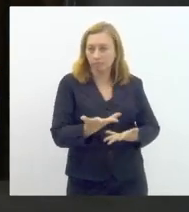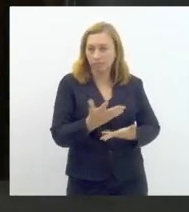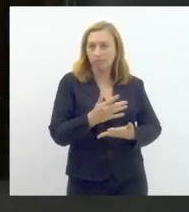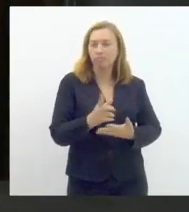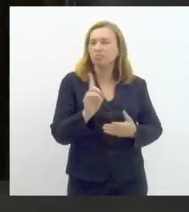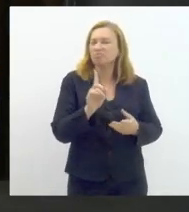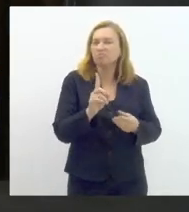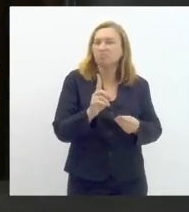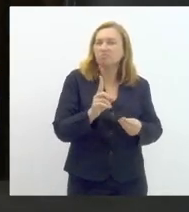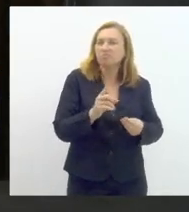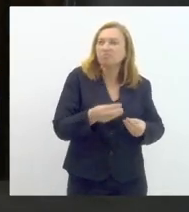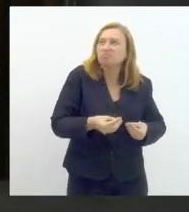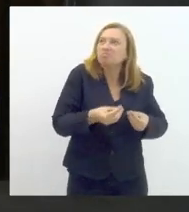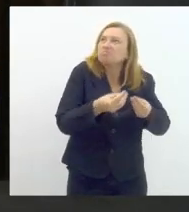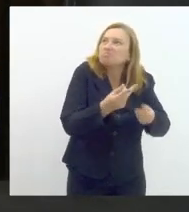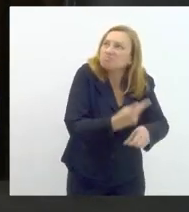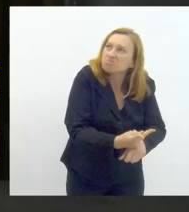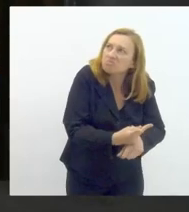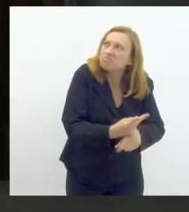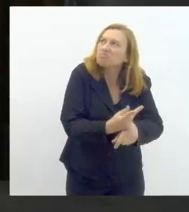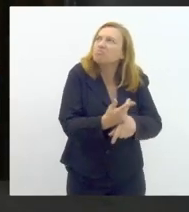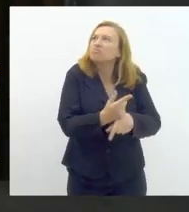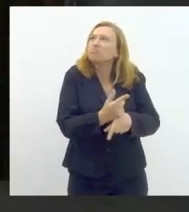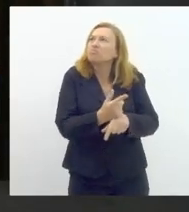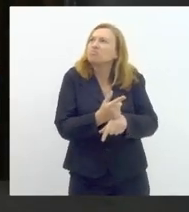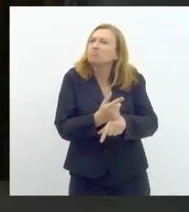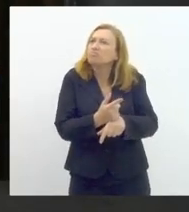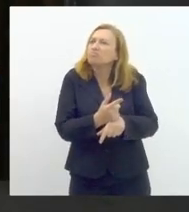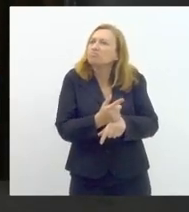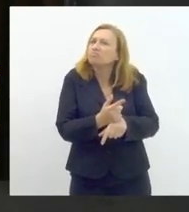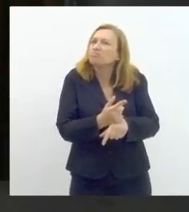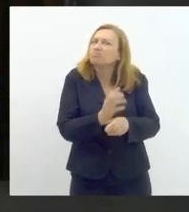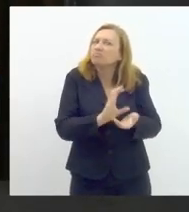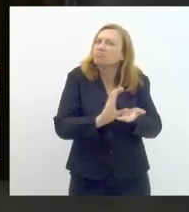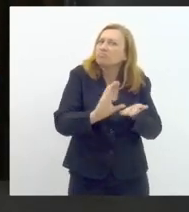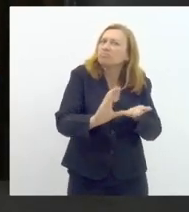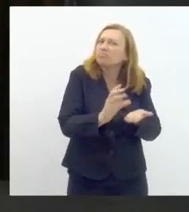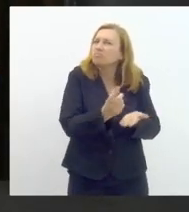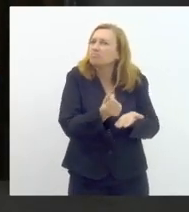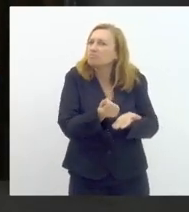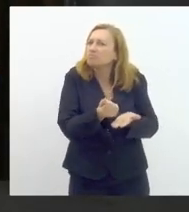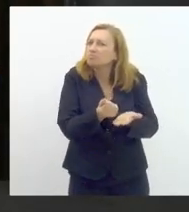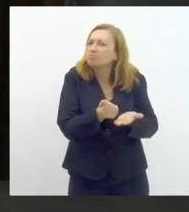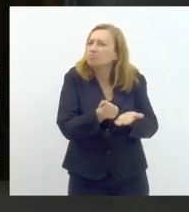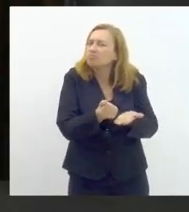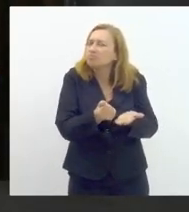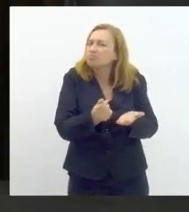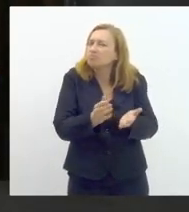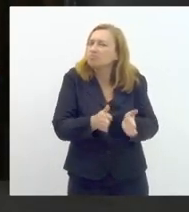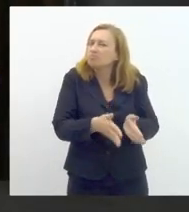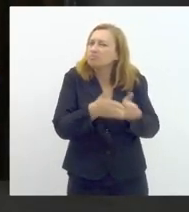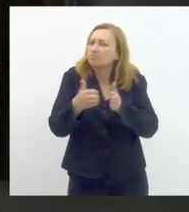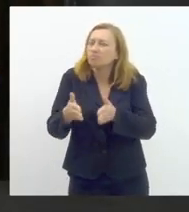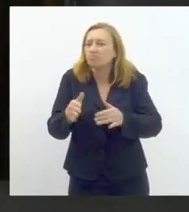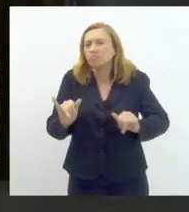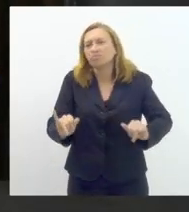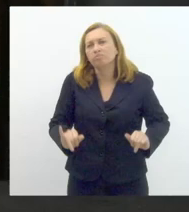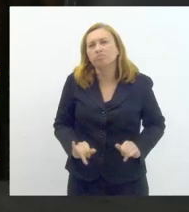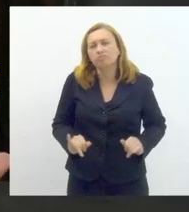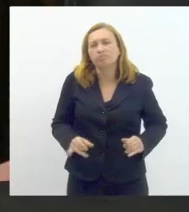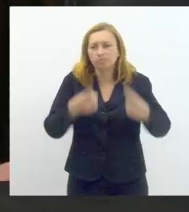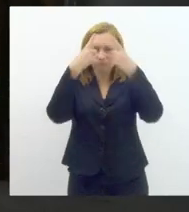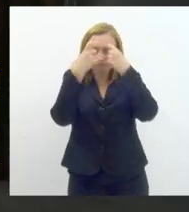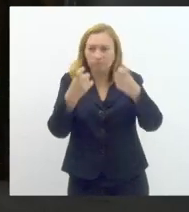compensação e nem um recurso que você passa para a pessoa que sofreu essa violência, mas